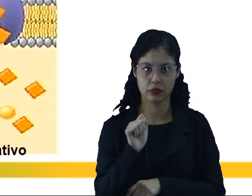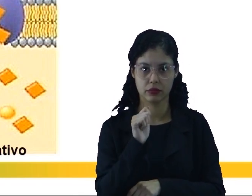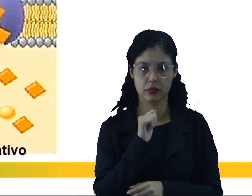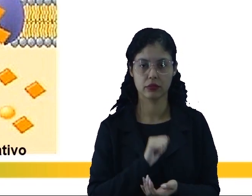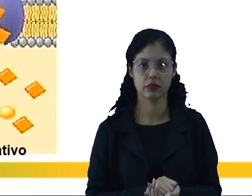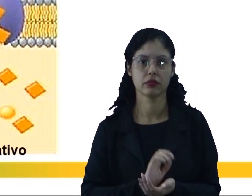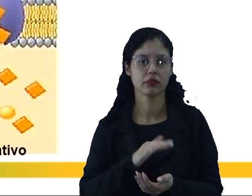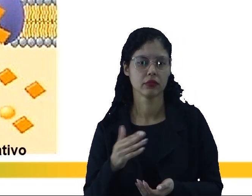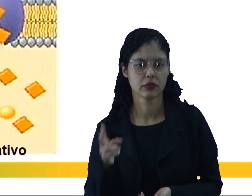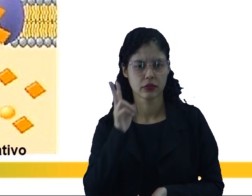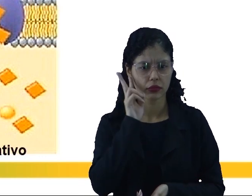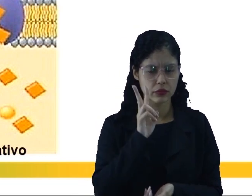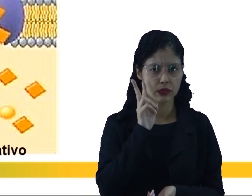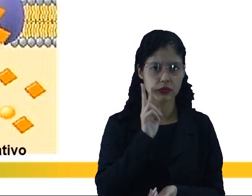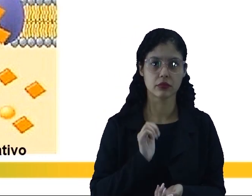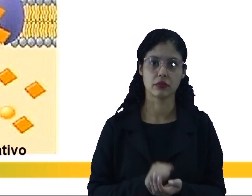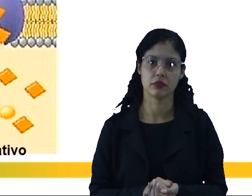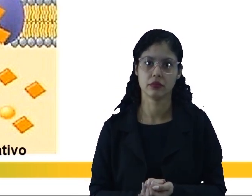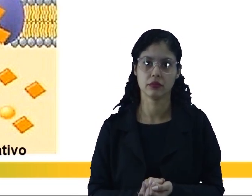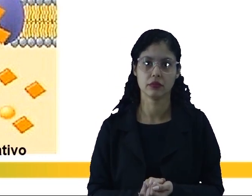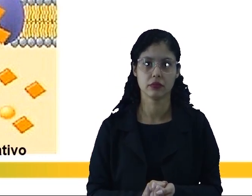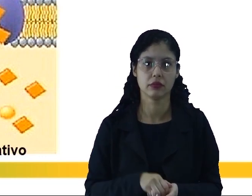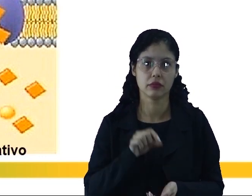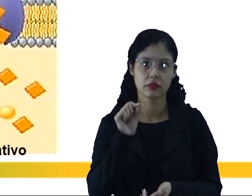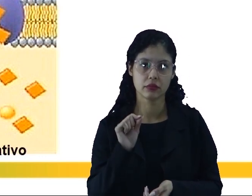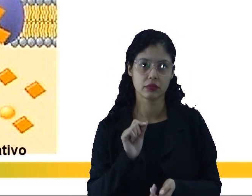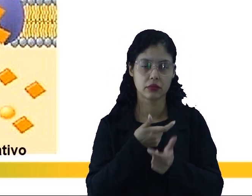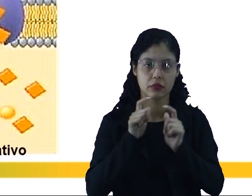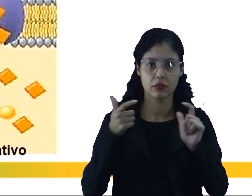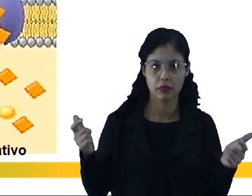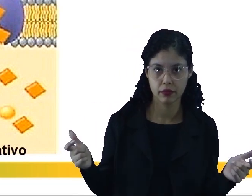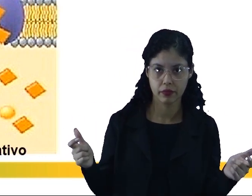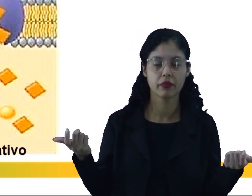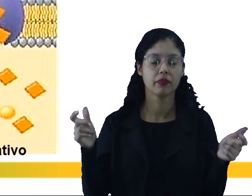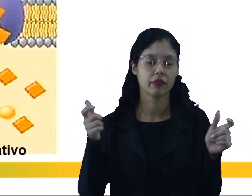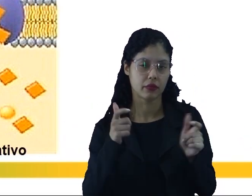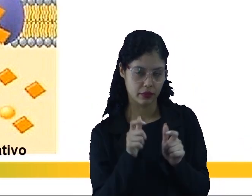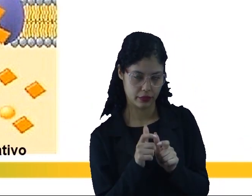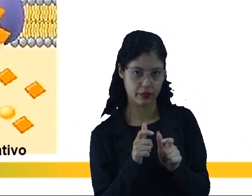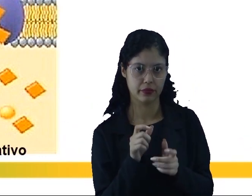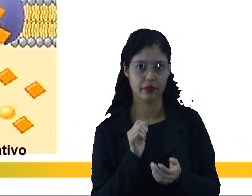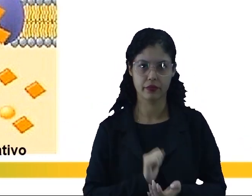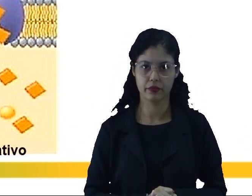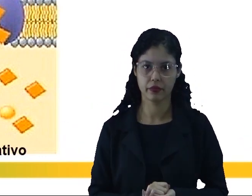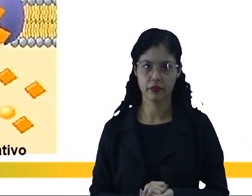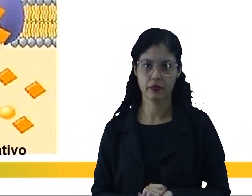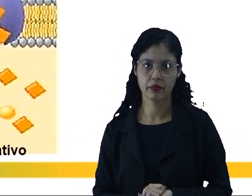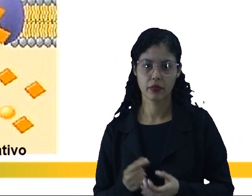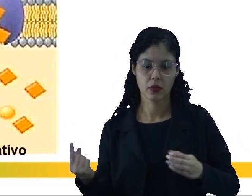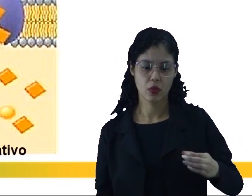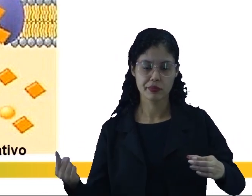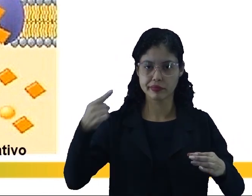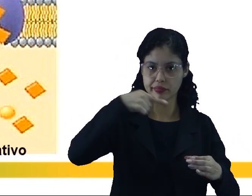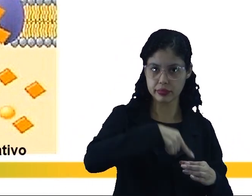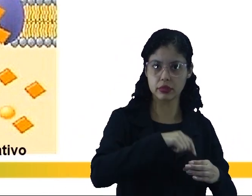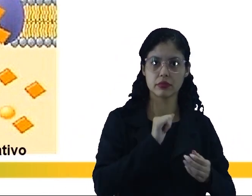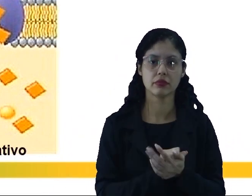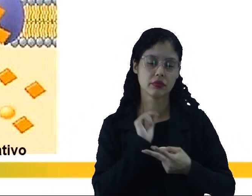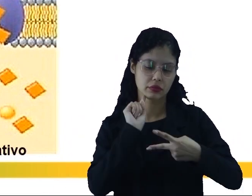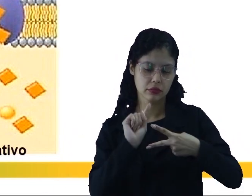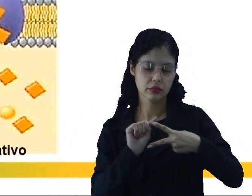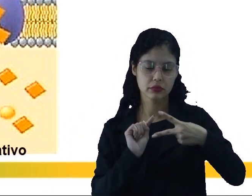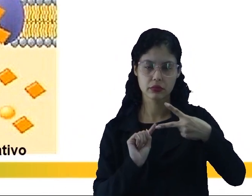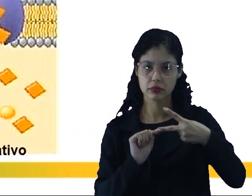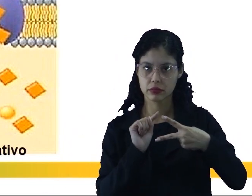Lembrando que quando eu falo de gradiente de concentração, é que vai do mais concentrado para o menos concentrado. E eu vou ter dois